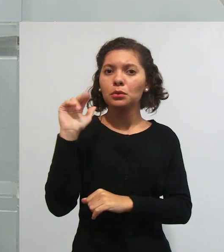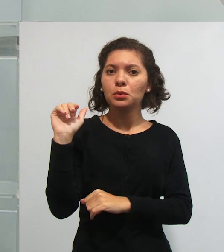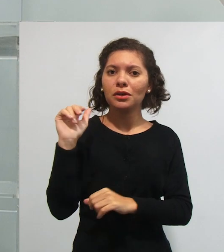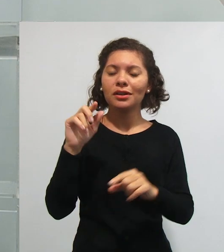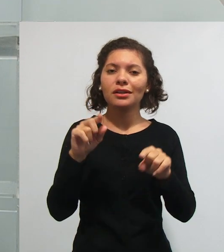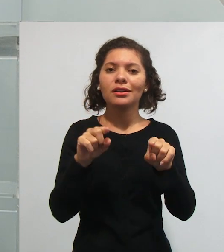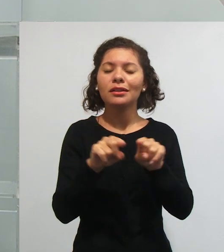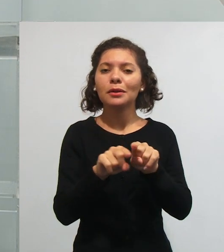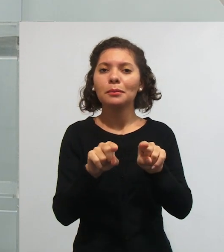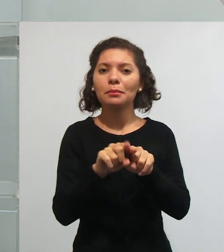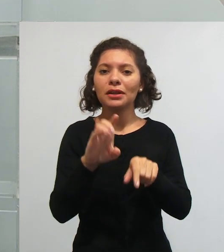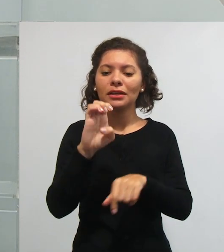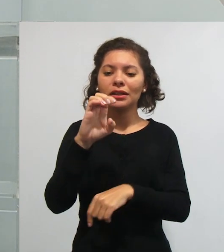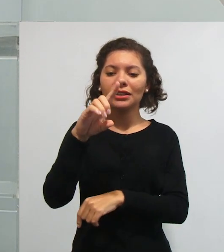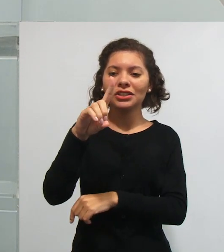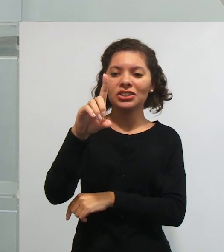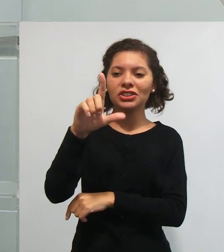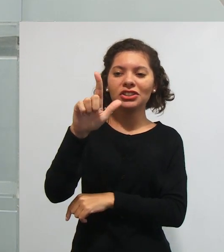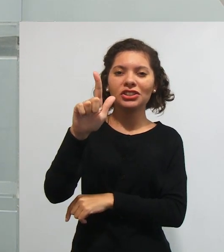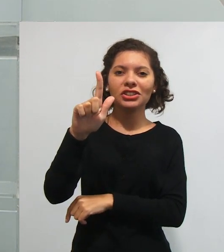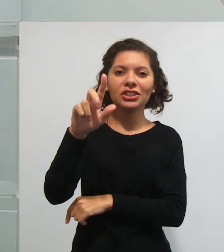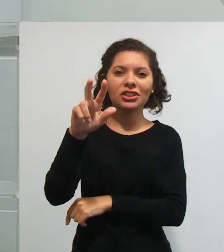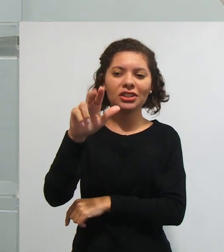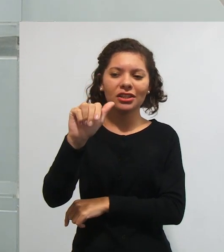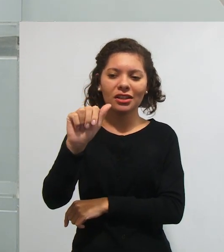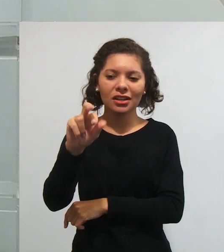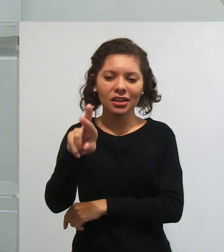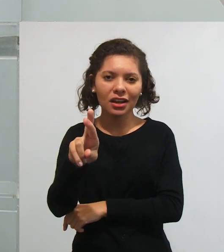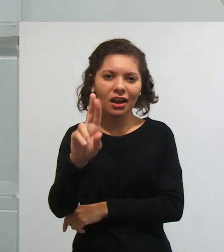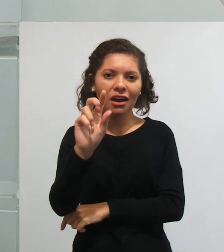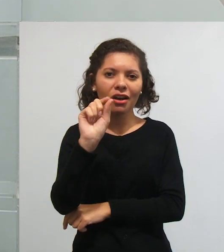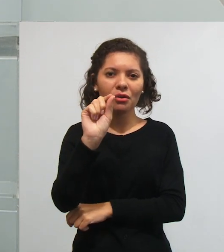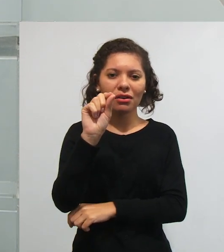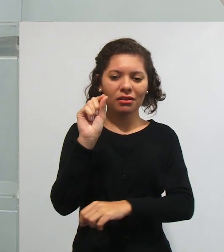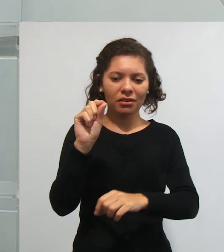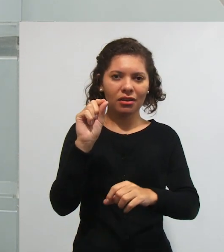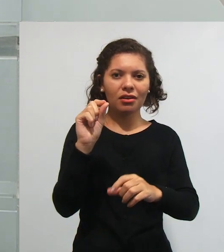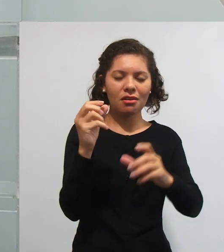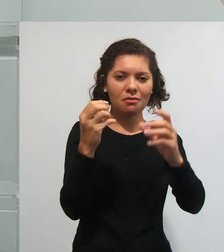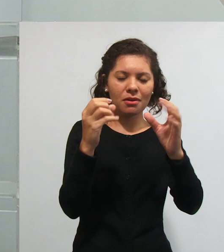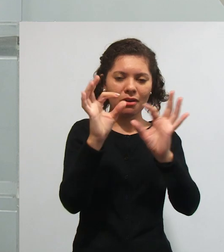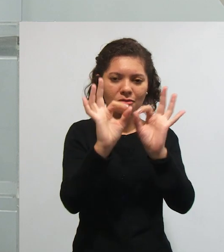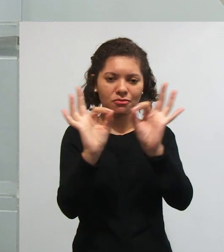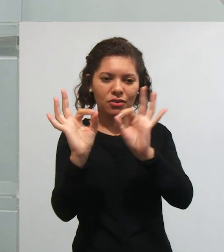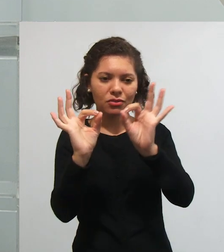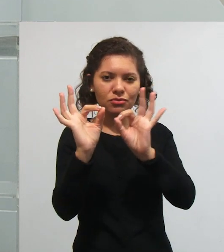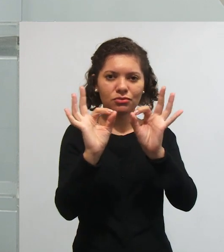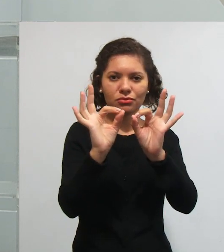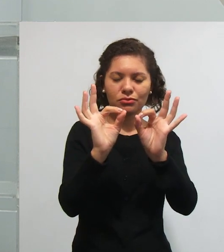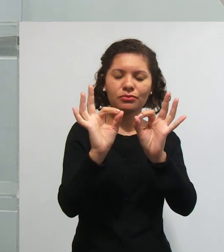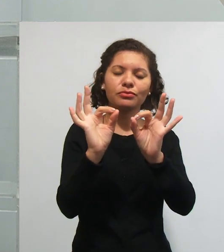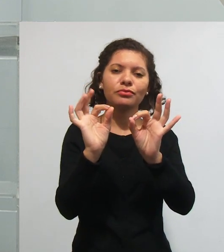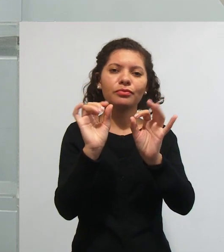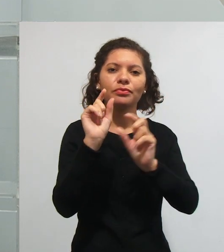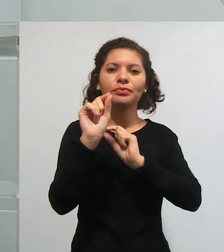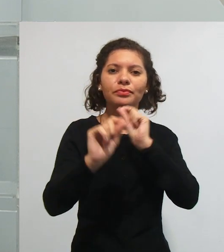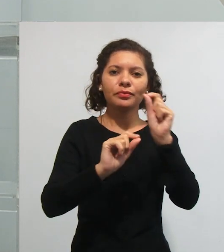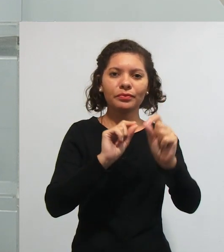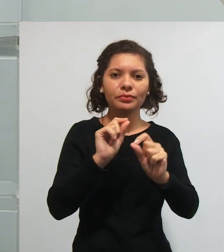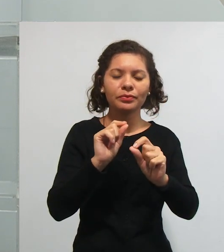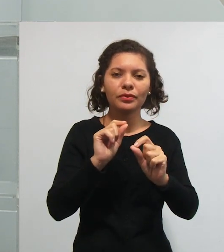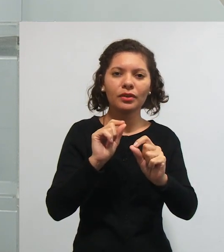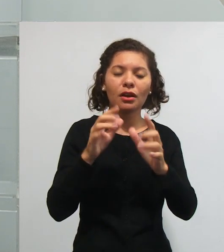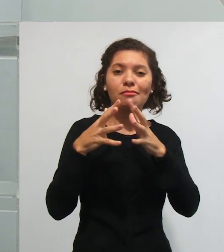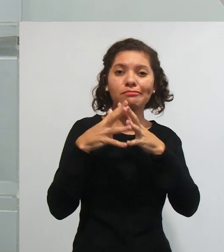paradigma, o paradigma da complexidade. Do ponto de vista prático, de aplicação prática, o livro